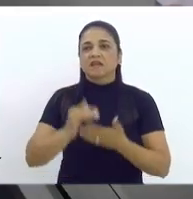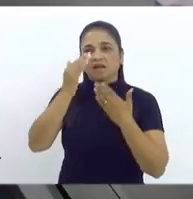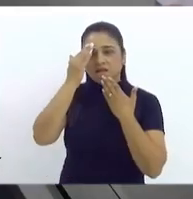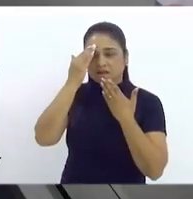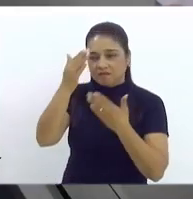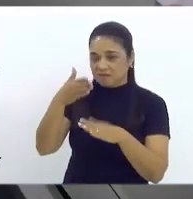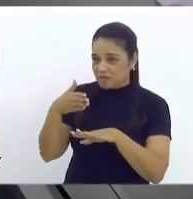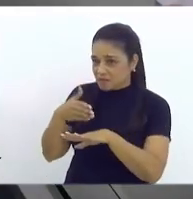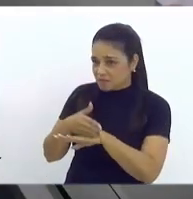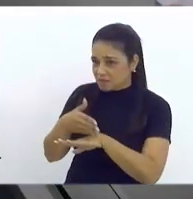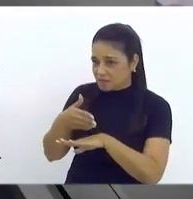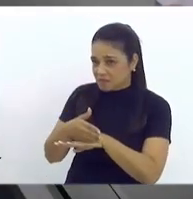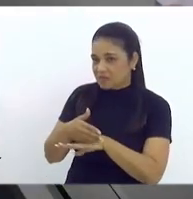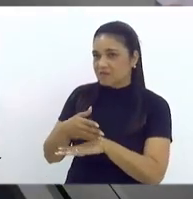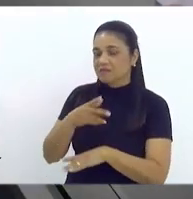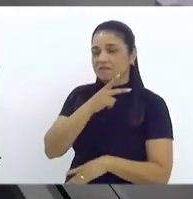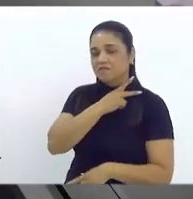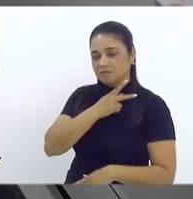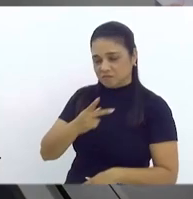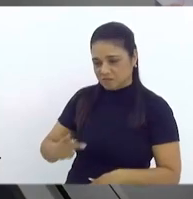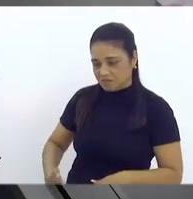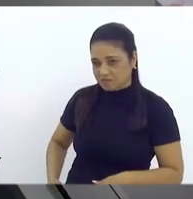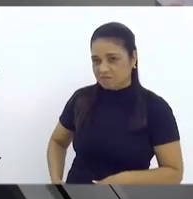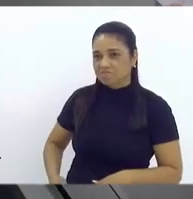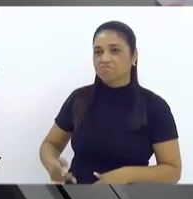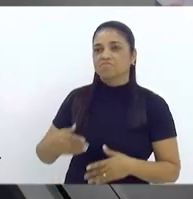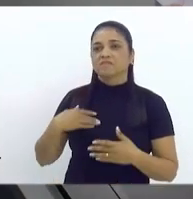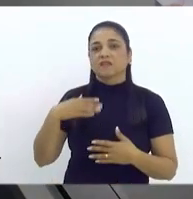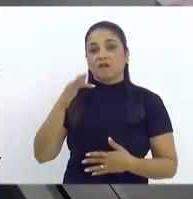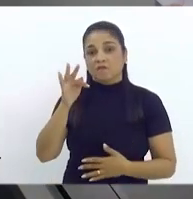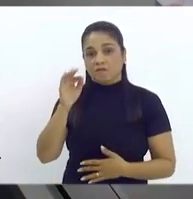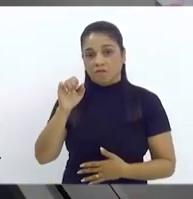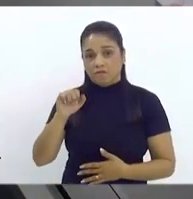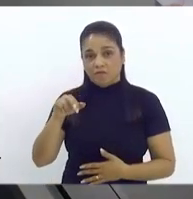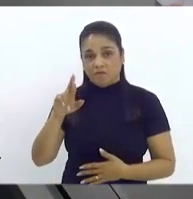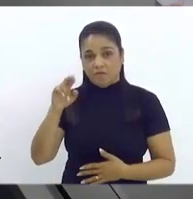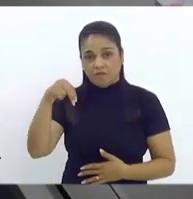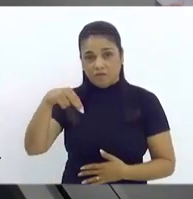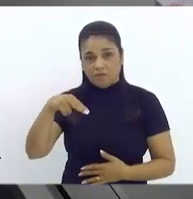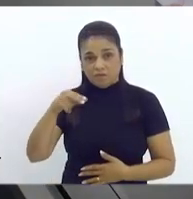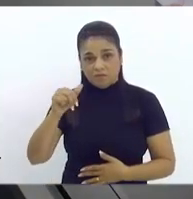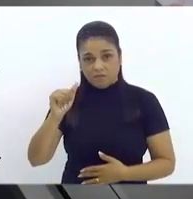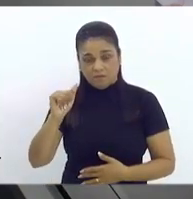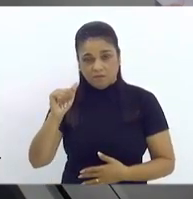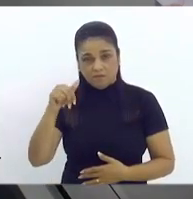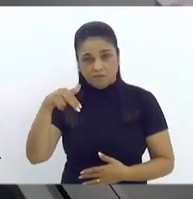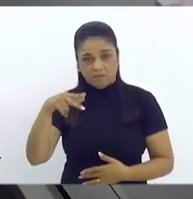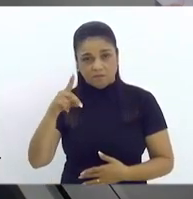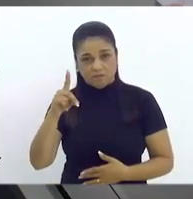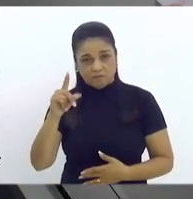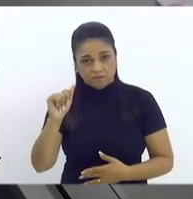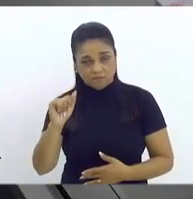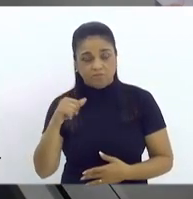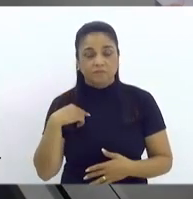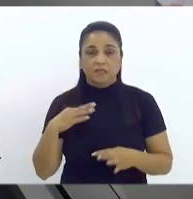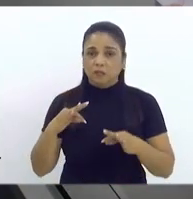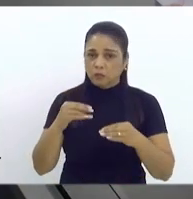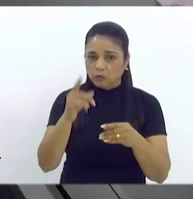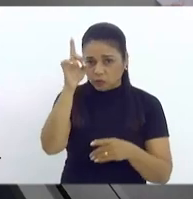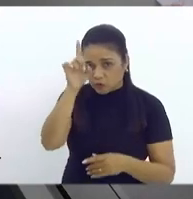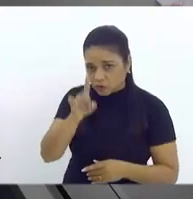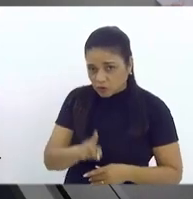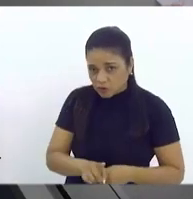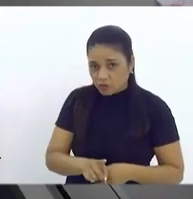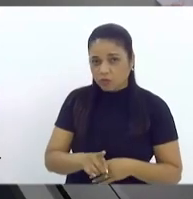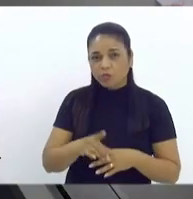a presença, presidente. Obrigado pela presença. Também a senhora Fernanda, a quem agradeço aí, estendo a todos os diretores, toda